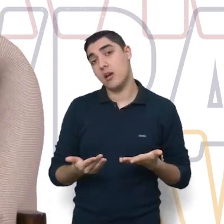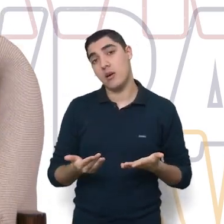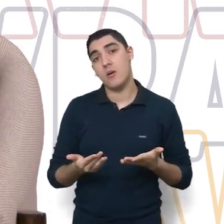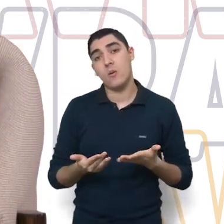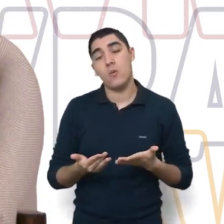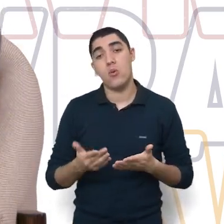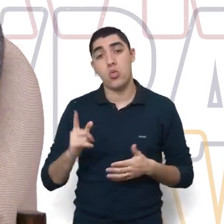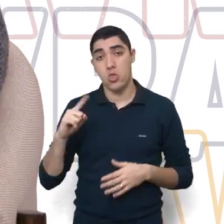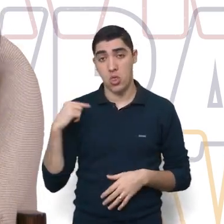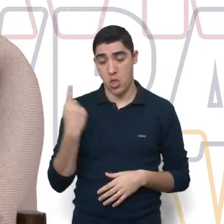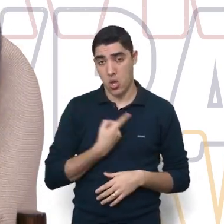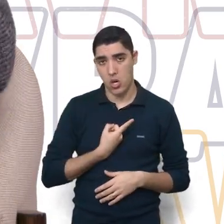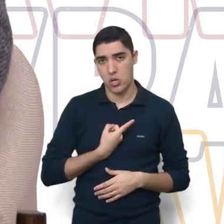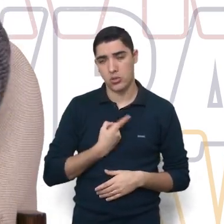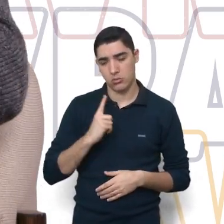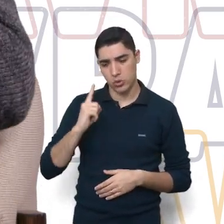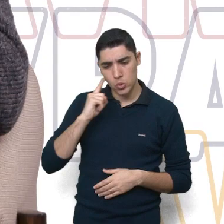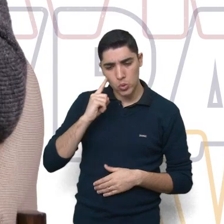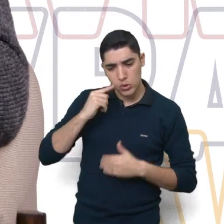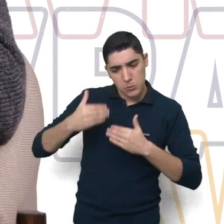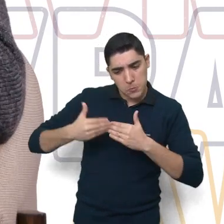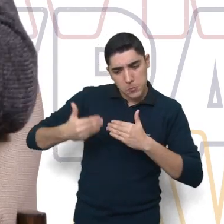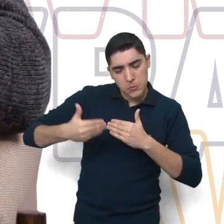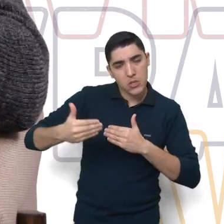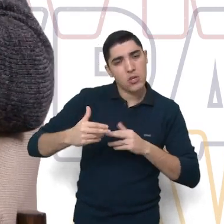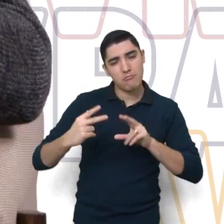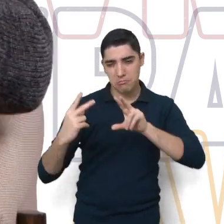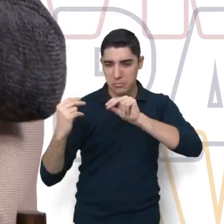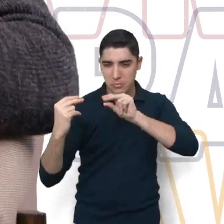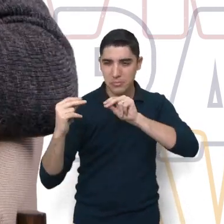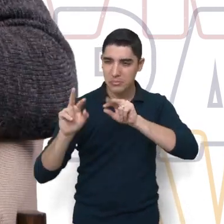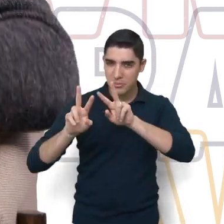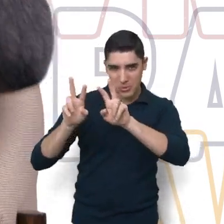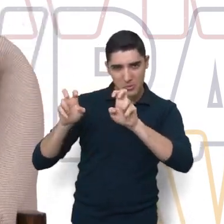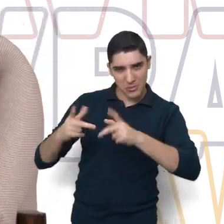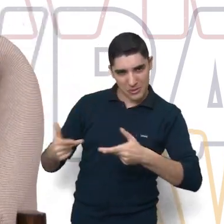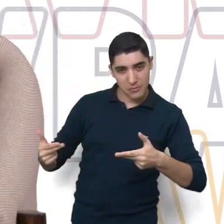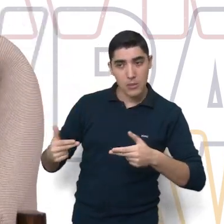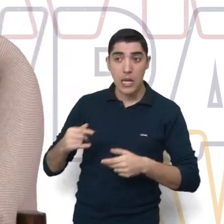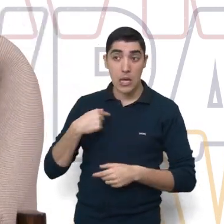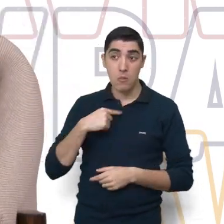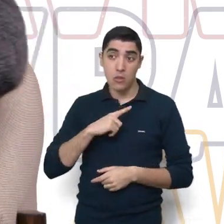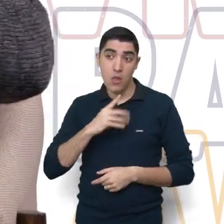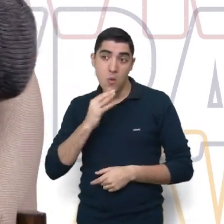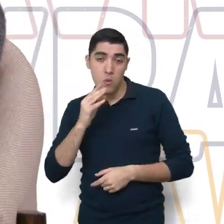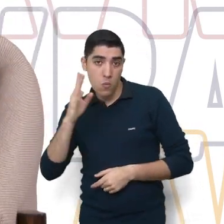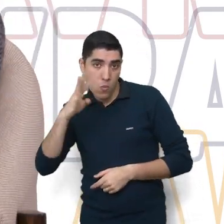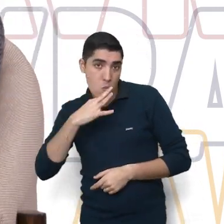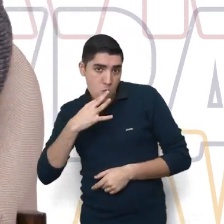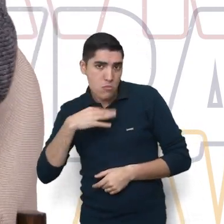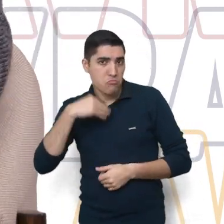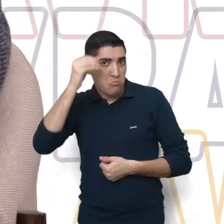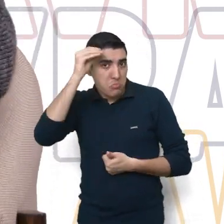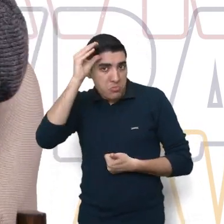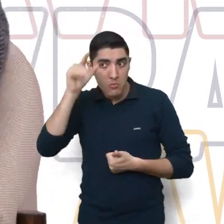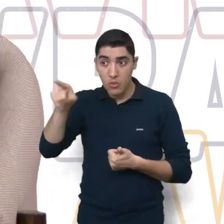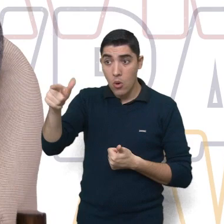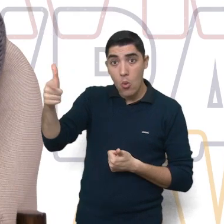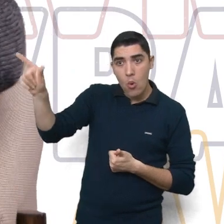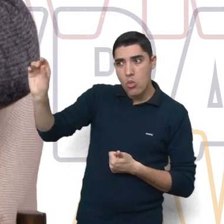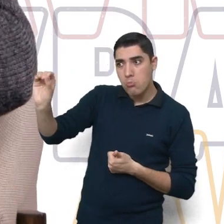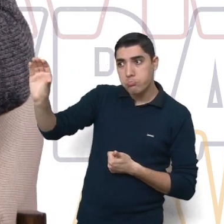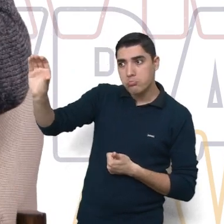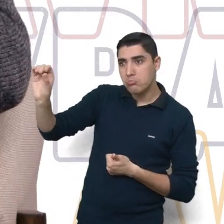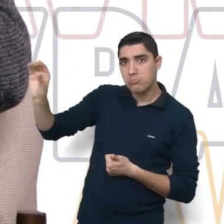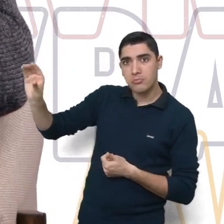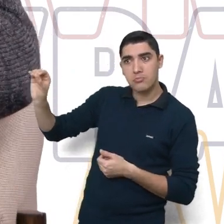nós aqui no dia a dia também conversamos sobre essas coisas eu eu tenho um conhecimento você tem outro e a gente usa